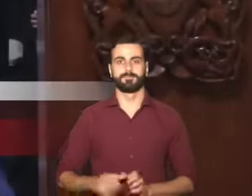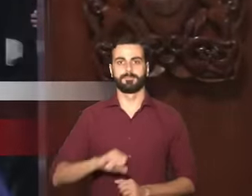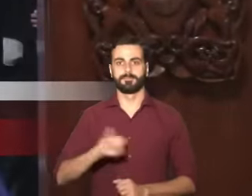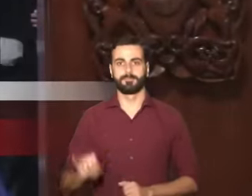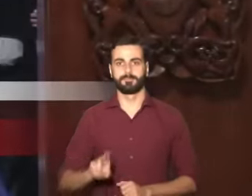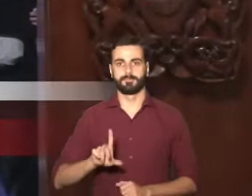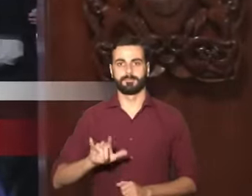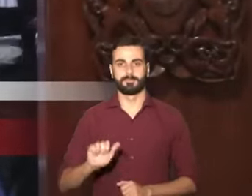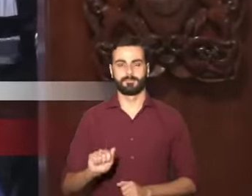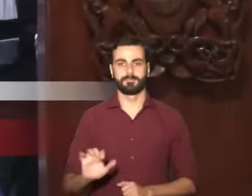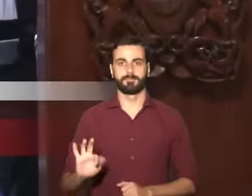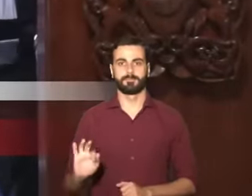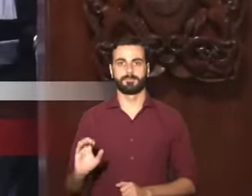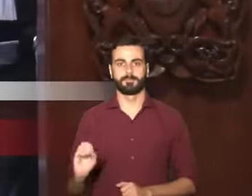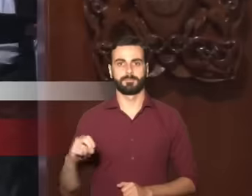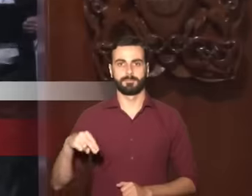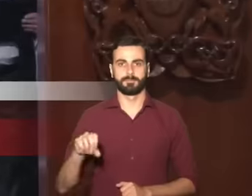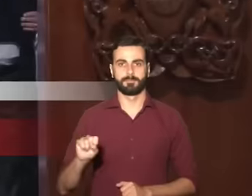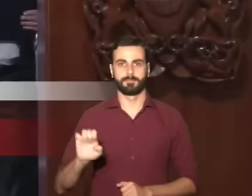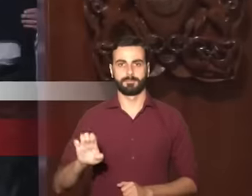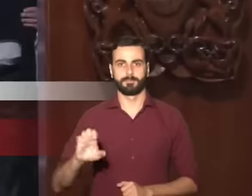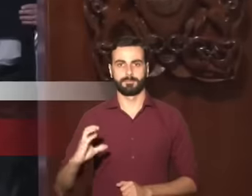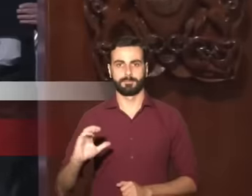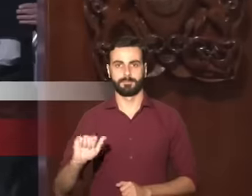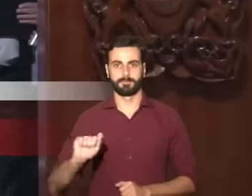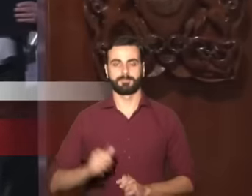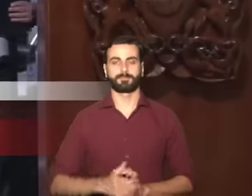Júlia Fonseca Sampaio.